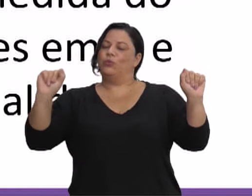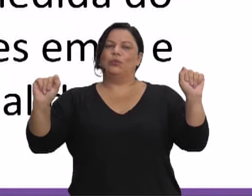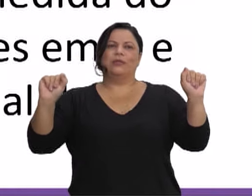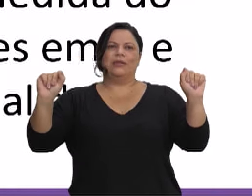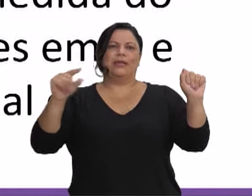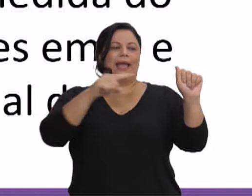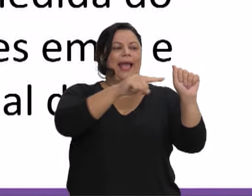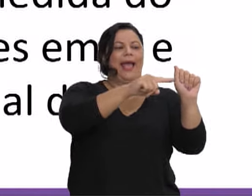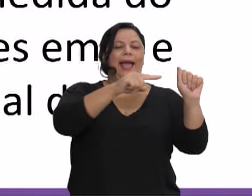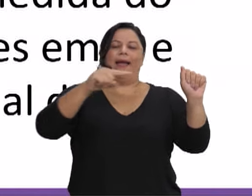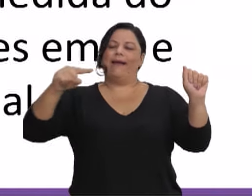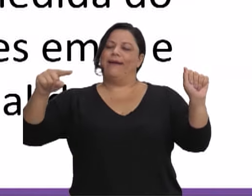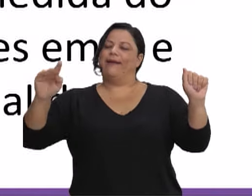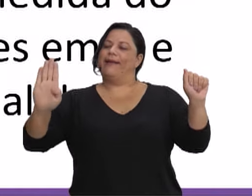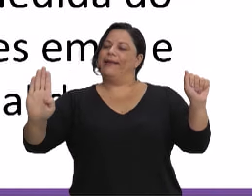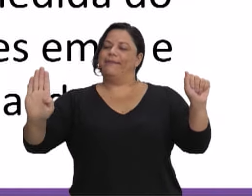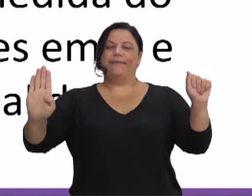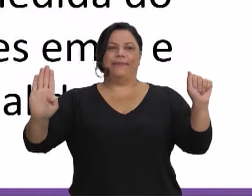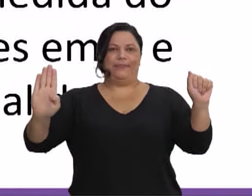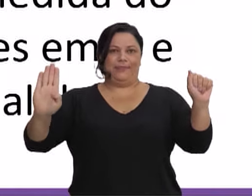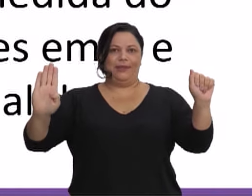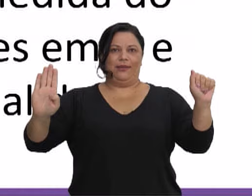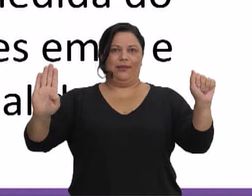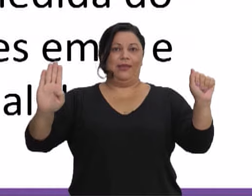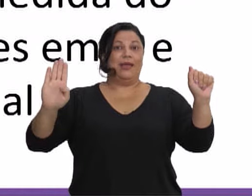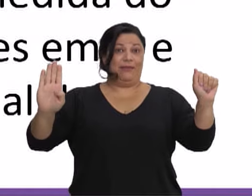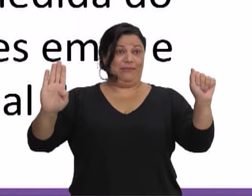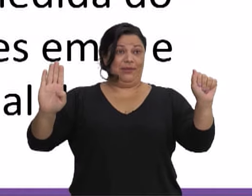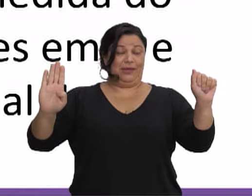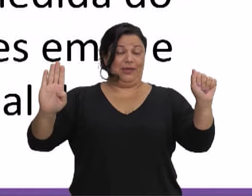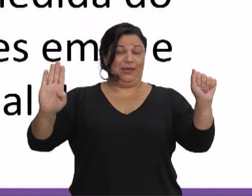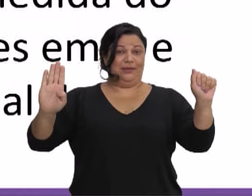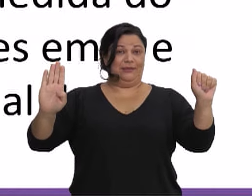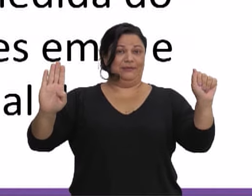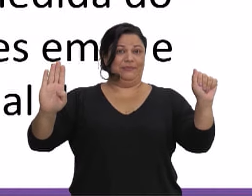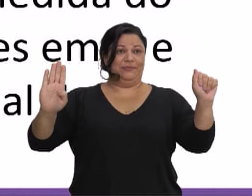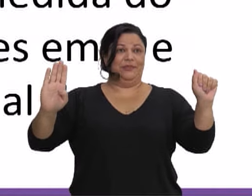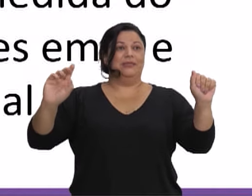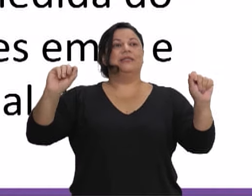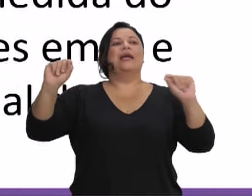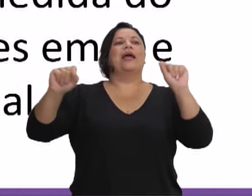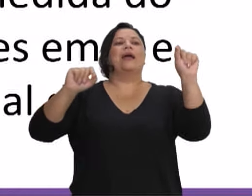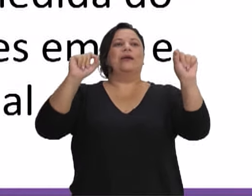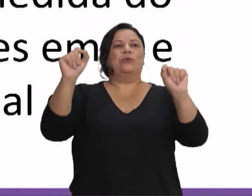A e B, em que B é a projeção ortogonal